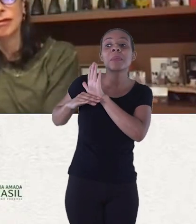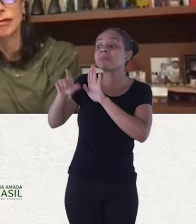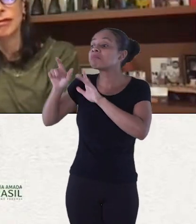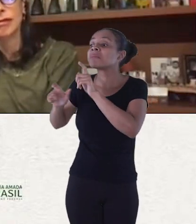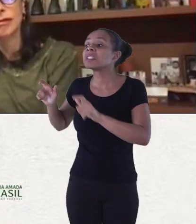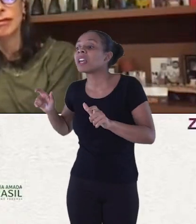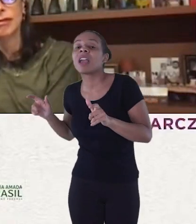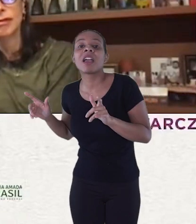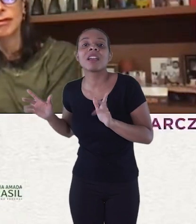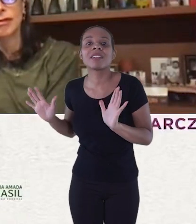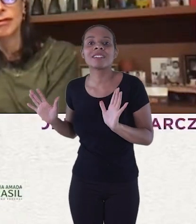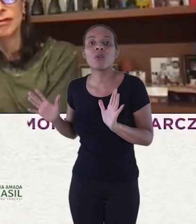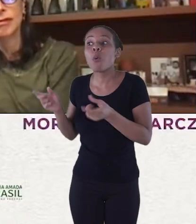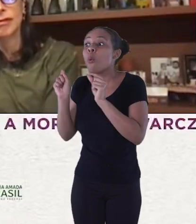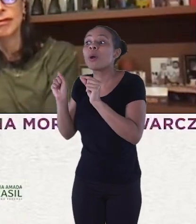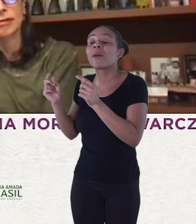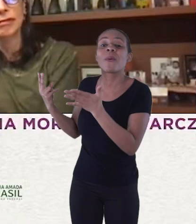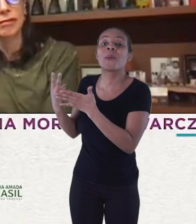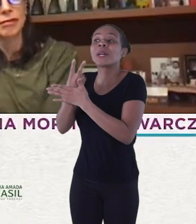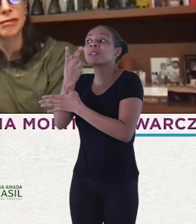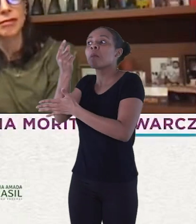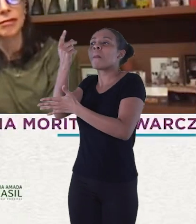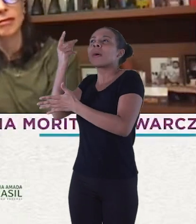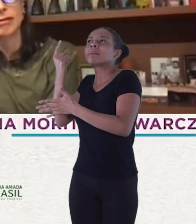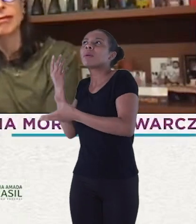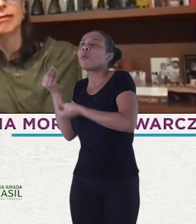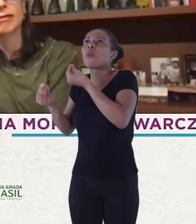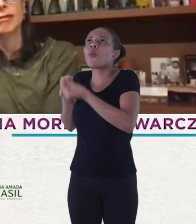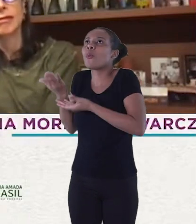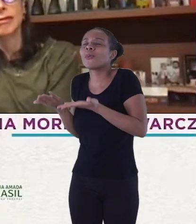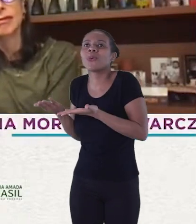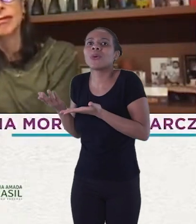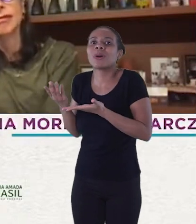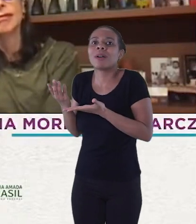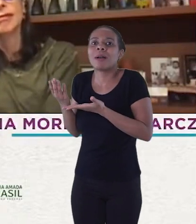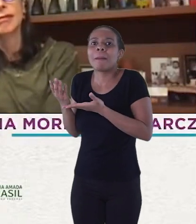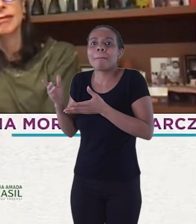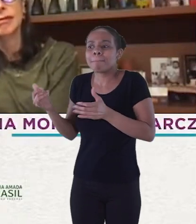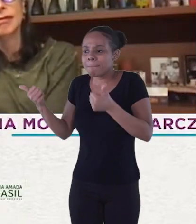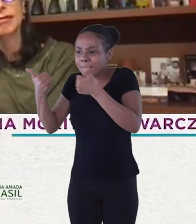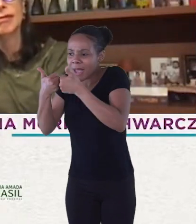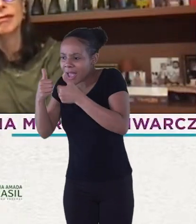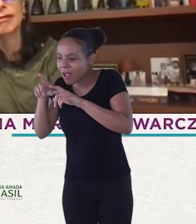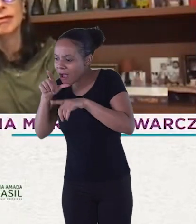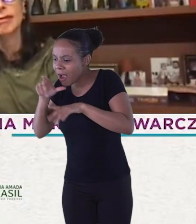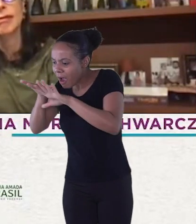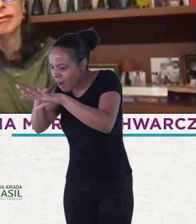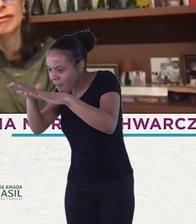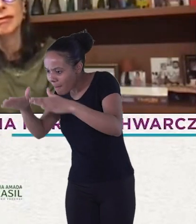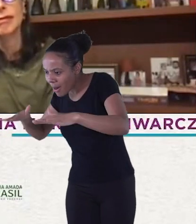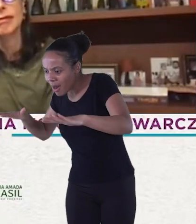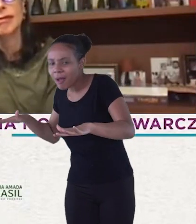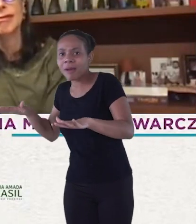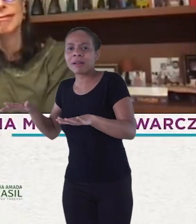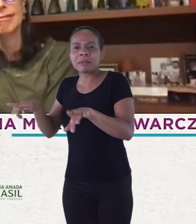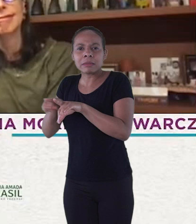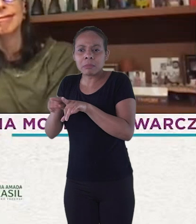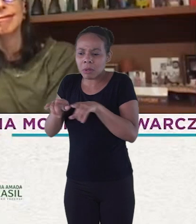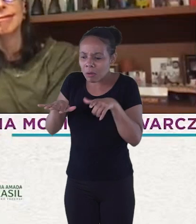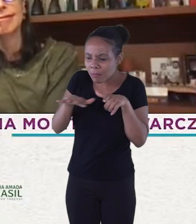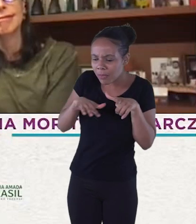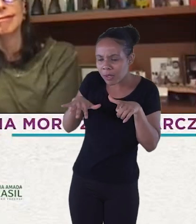Brasil? O que aconteceu? O que aconteceu nos 16, 17, 18, no litoral, no sertão, numa revolta, no quilombo, para